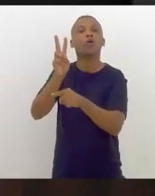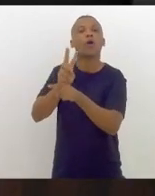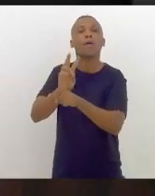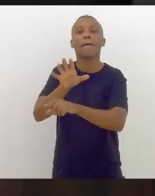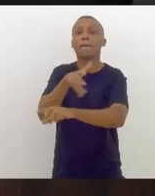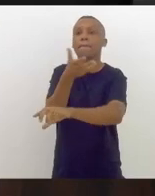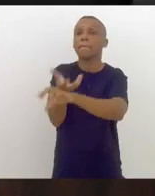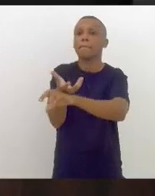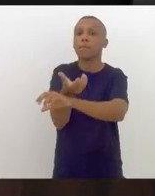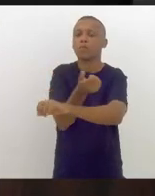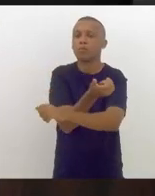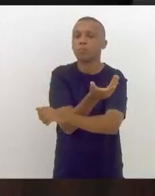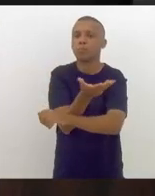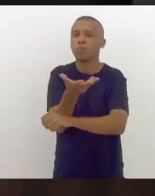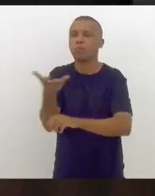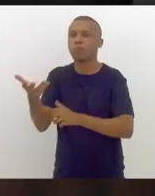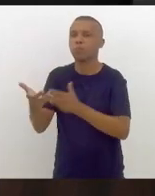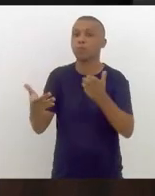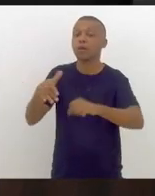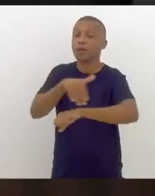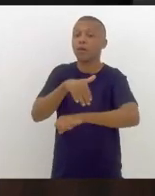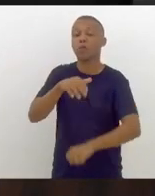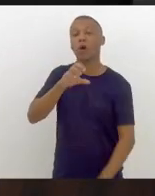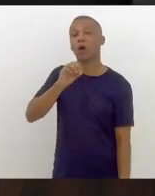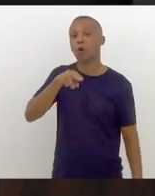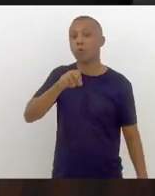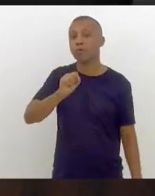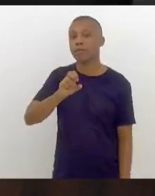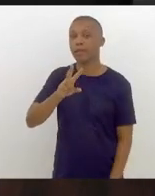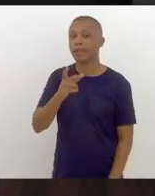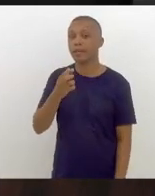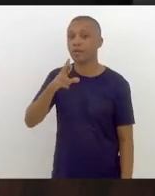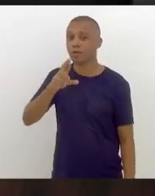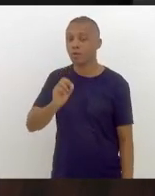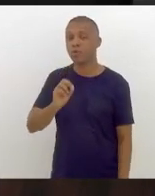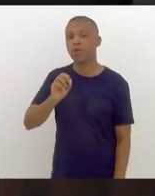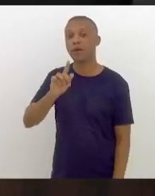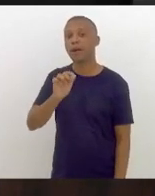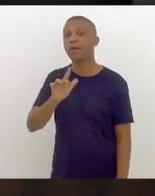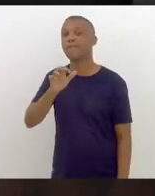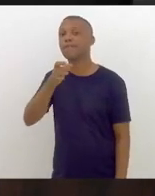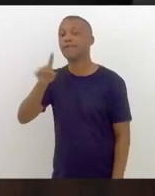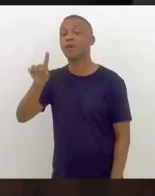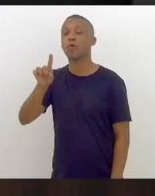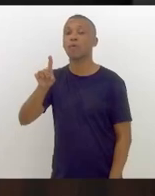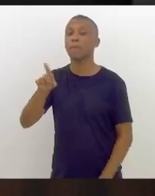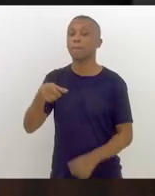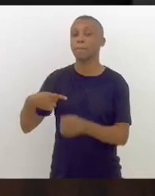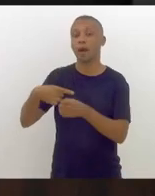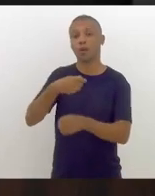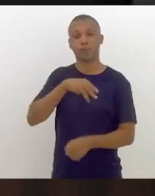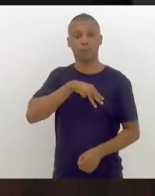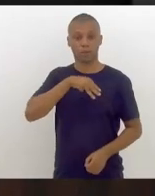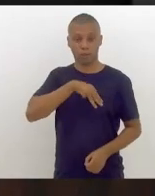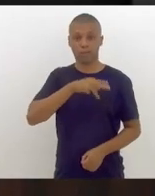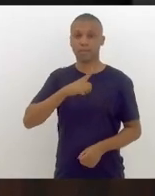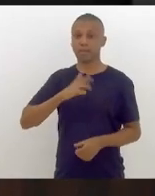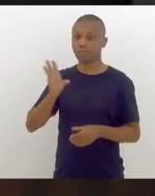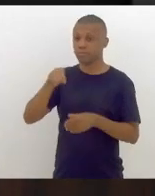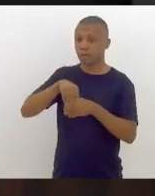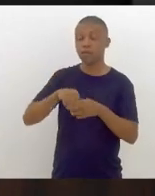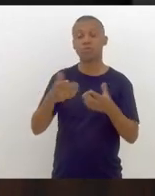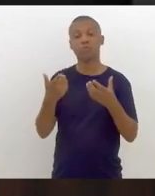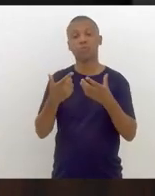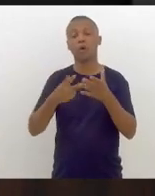localizadas o pavimento da Rua Conselheiro Galvão 58 bairro de Madureira o qual faz parte integrante do complexo de condomínios